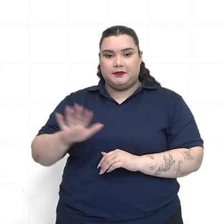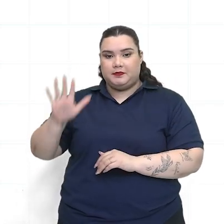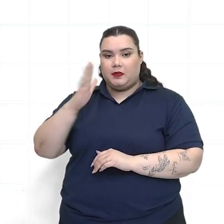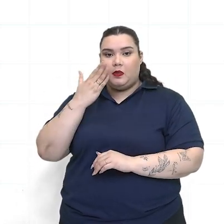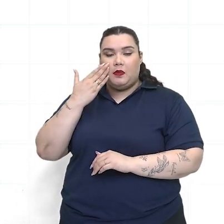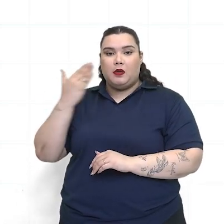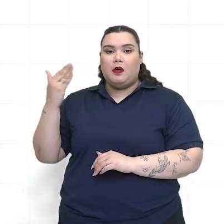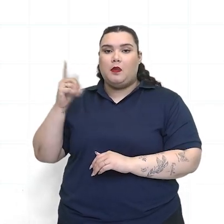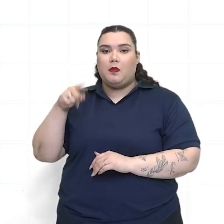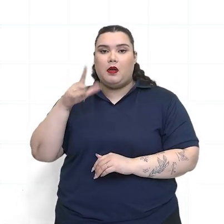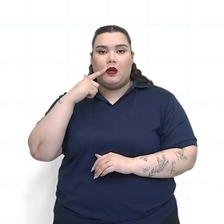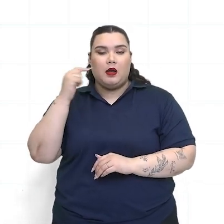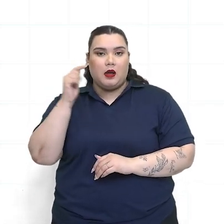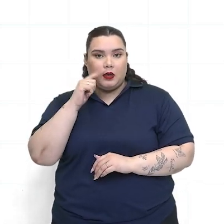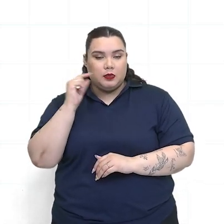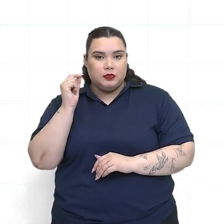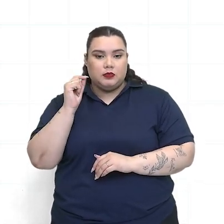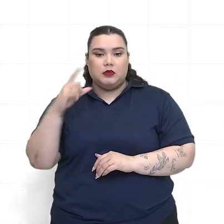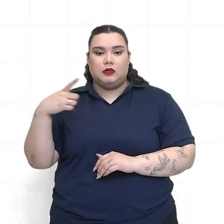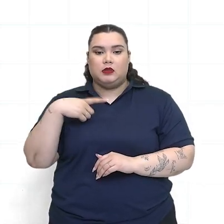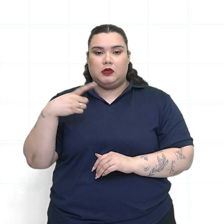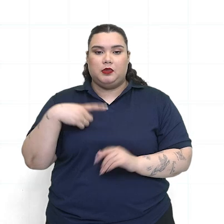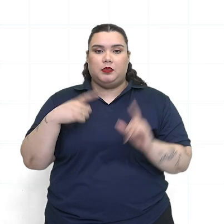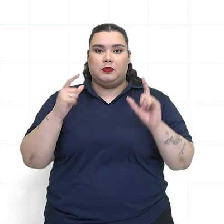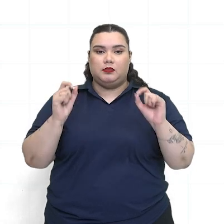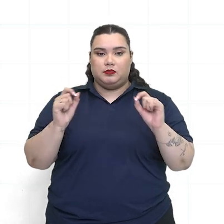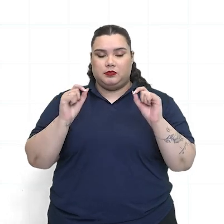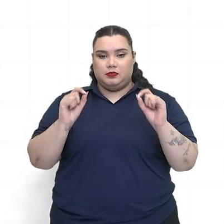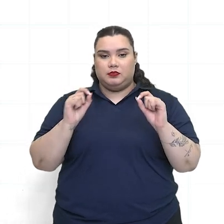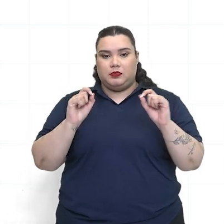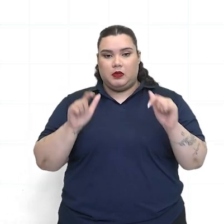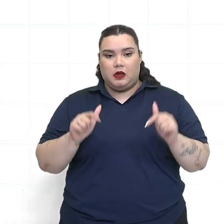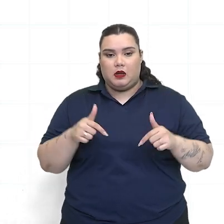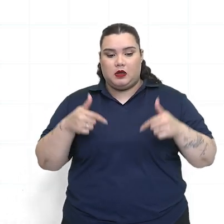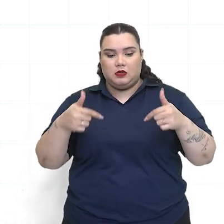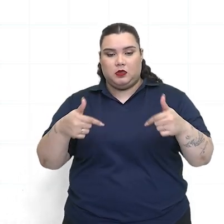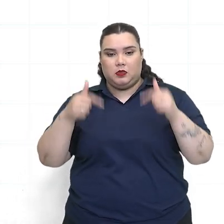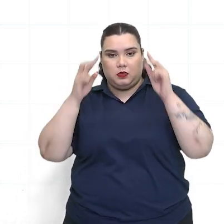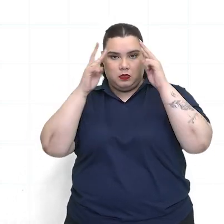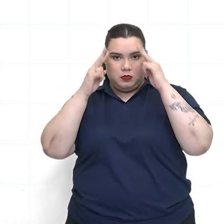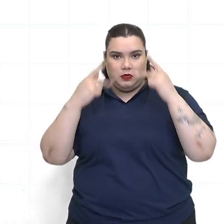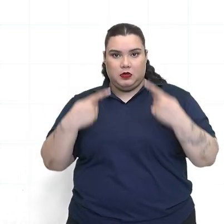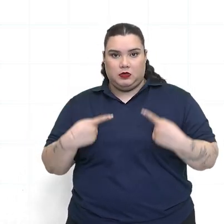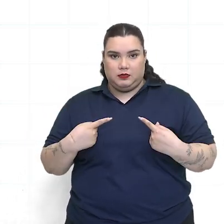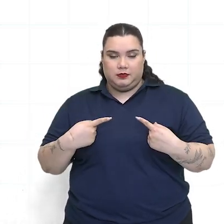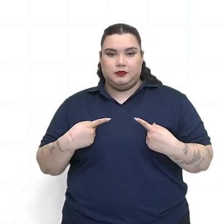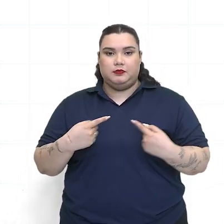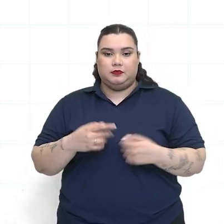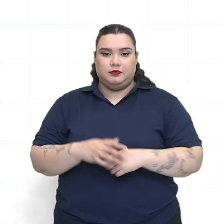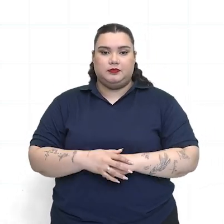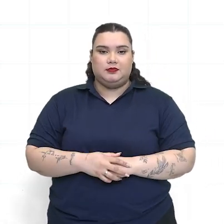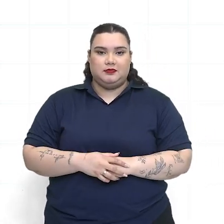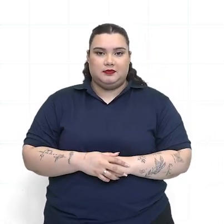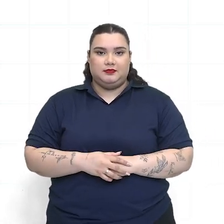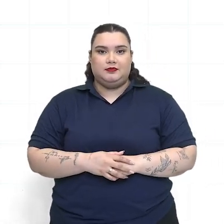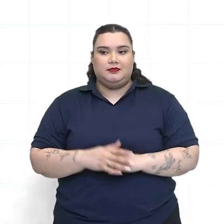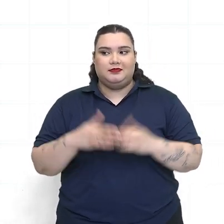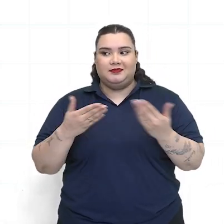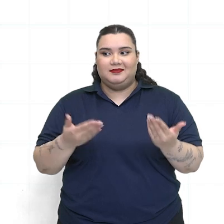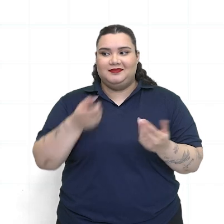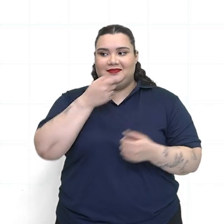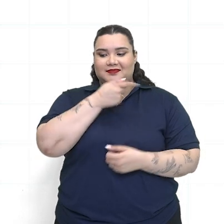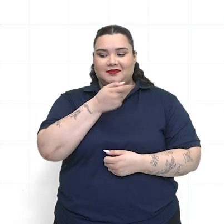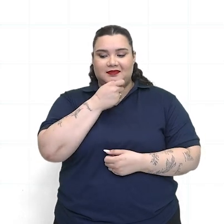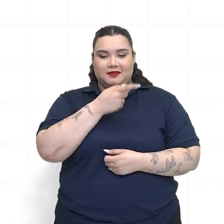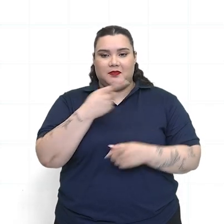é o gato. E aí ele tem o quê, mais uma vez? Ações humanas. E aí torna-se engraçado porque